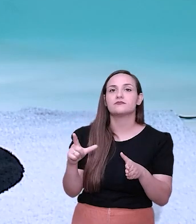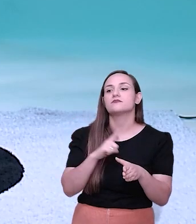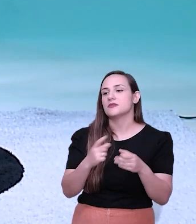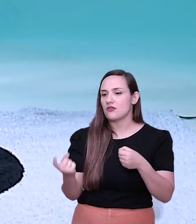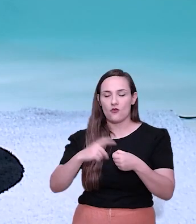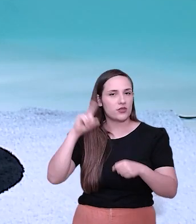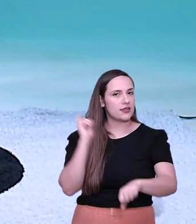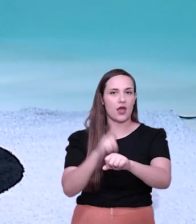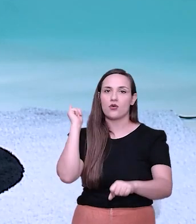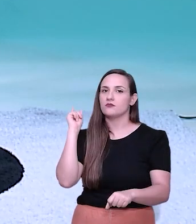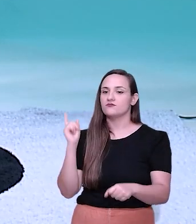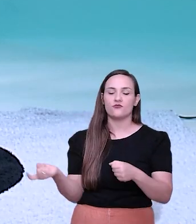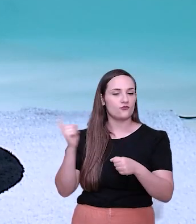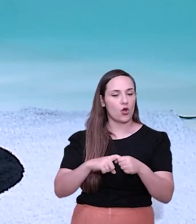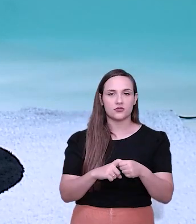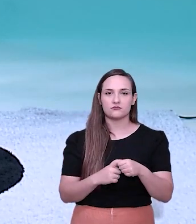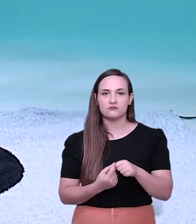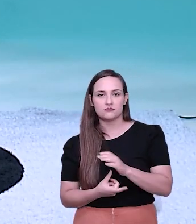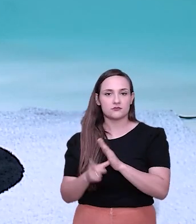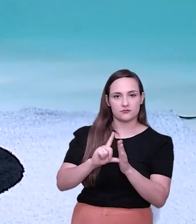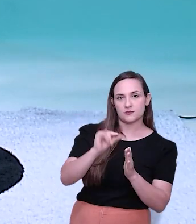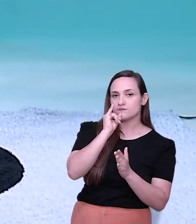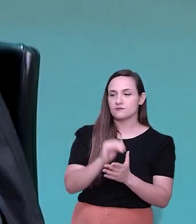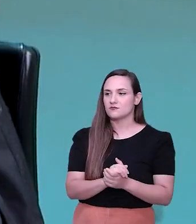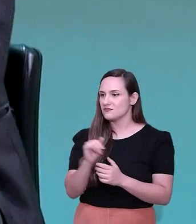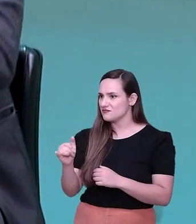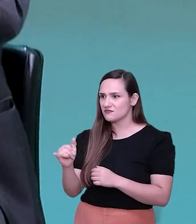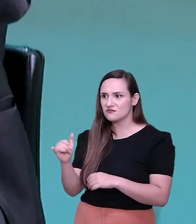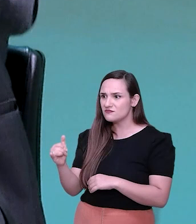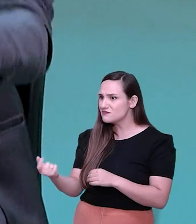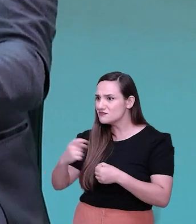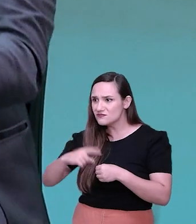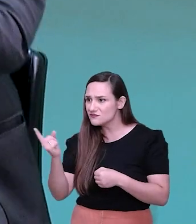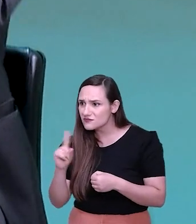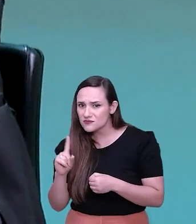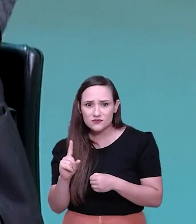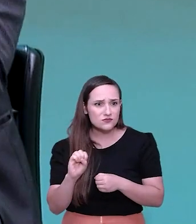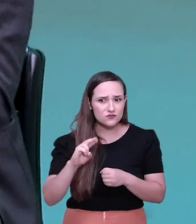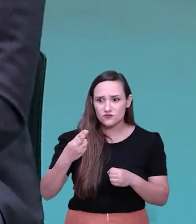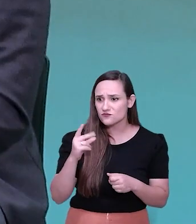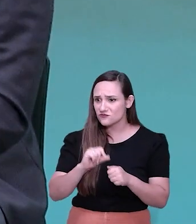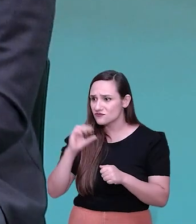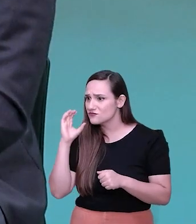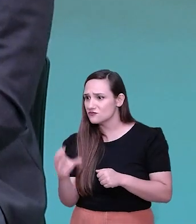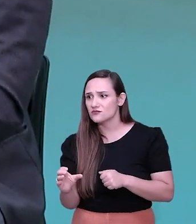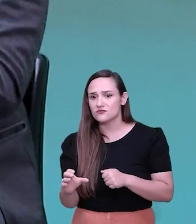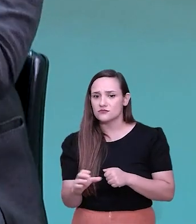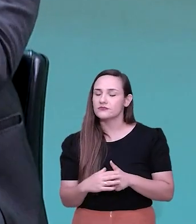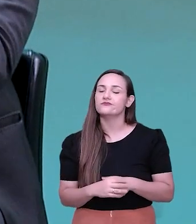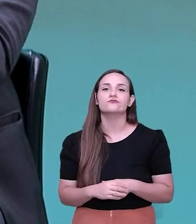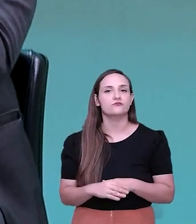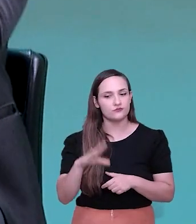imediata volta ao regime prisional antigo. Então, se ele não volta, ou se ele comete qualquer situação, ou tem algum indício forte de que ele